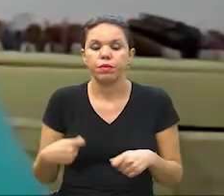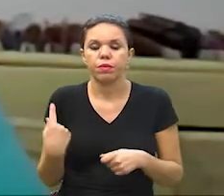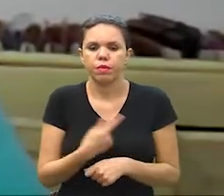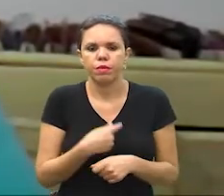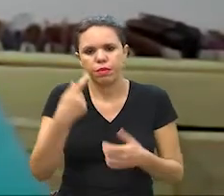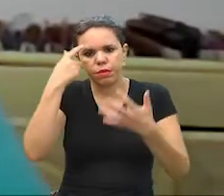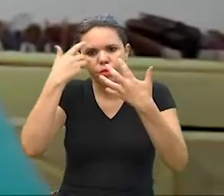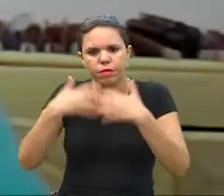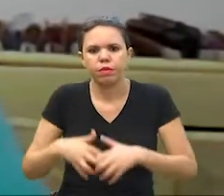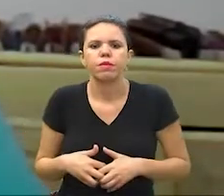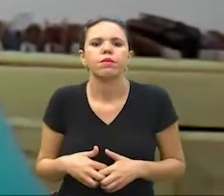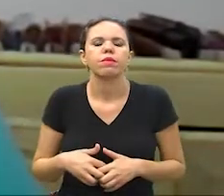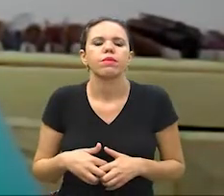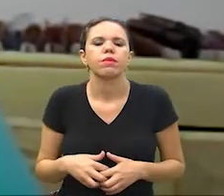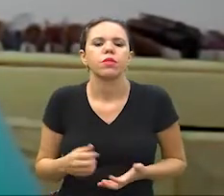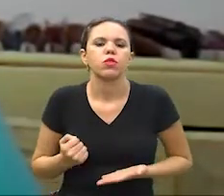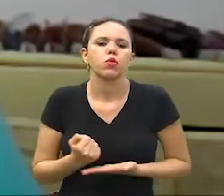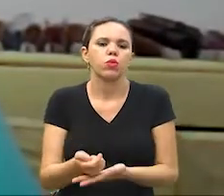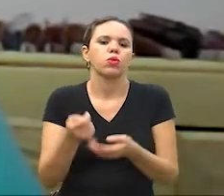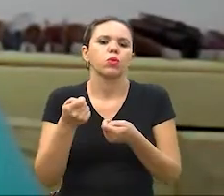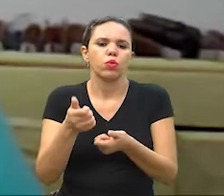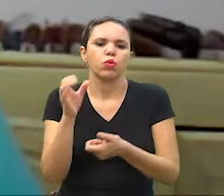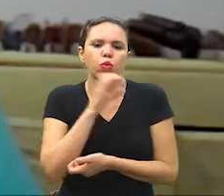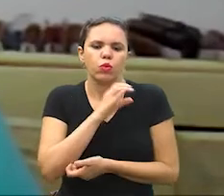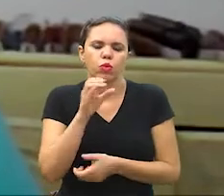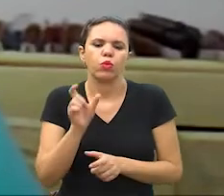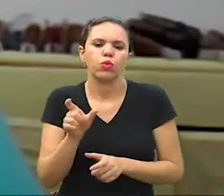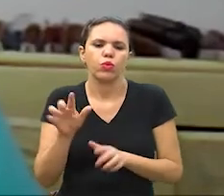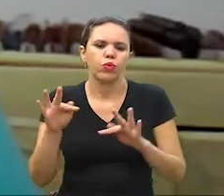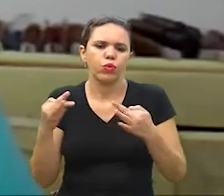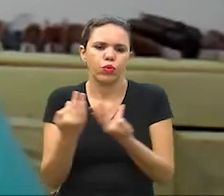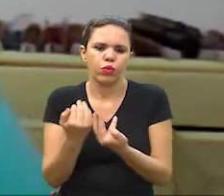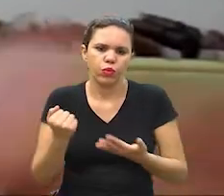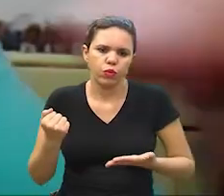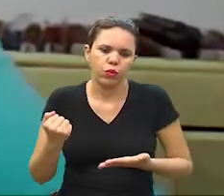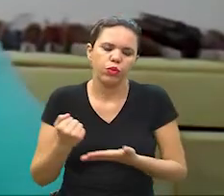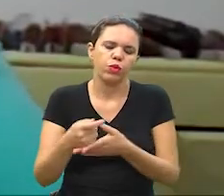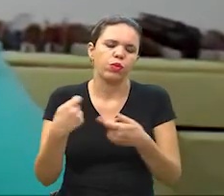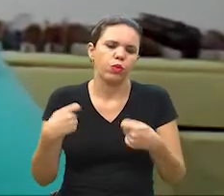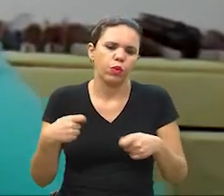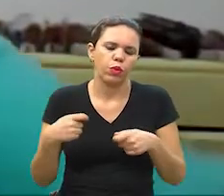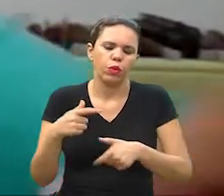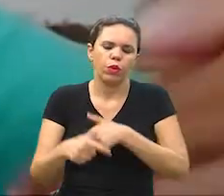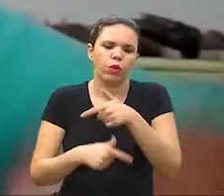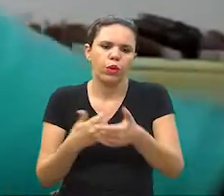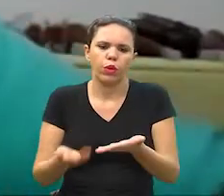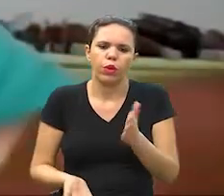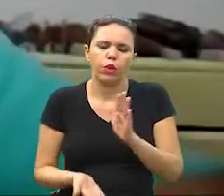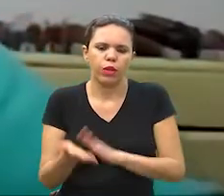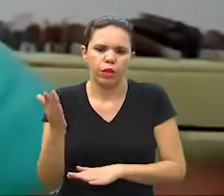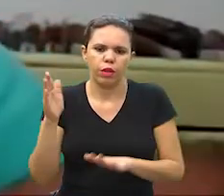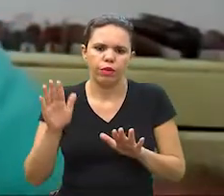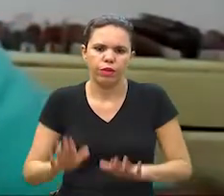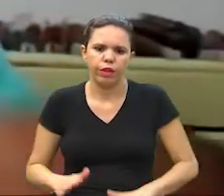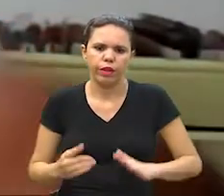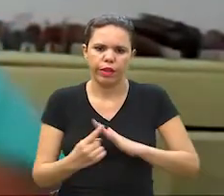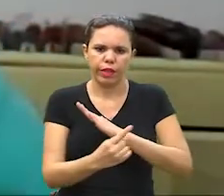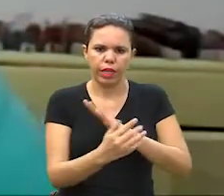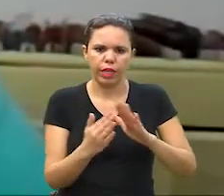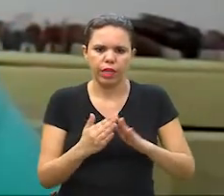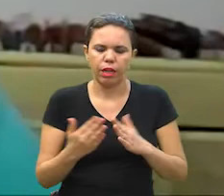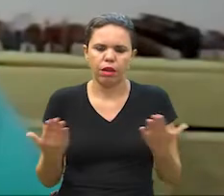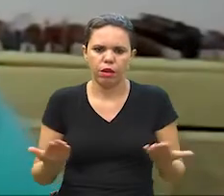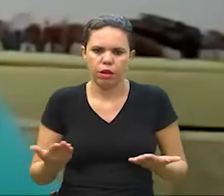gente pensar no auxílio emergencial, para que essas famílias, essas pessoas que precisam ir trabalhar, possam ficar em casa